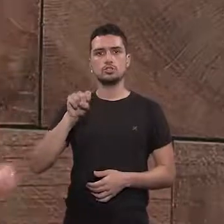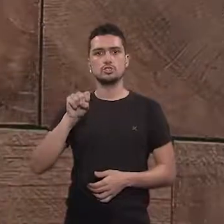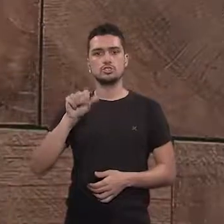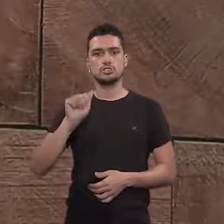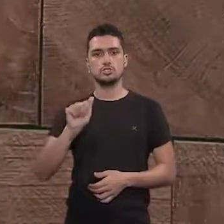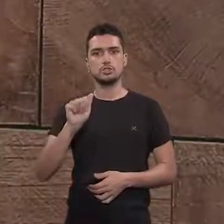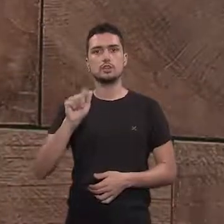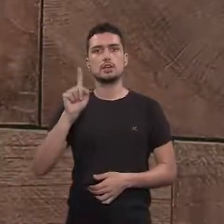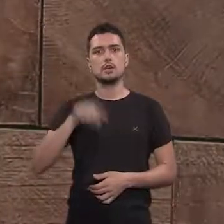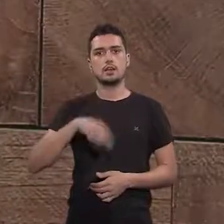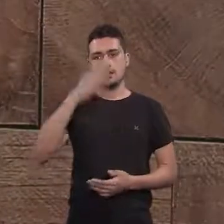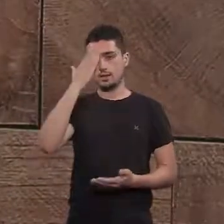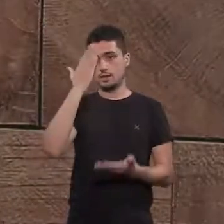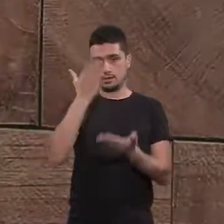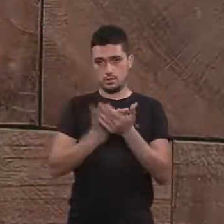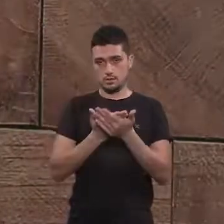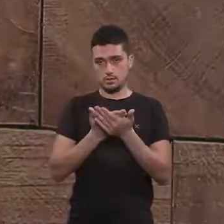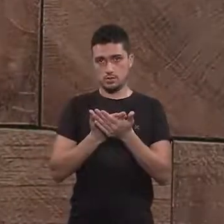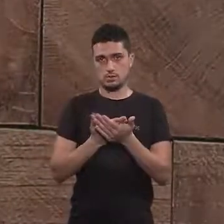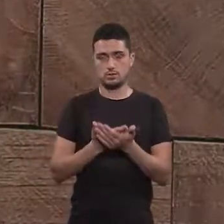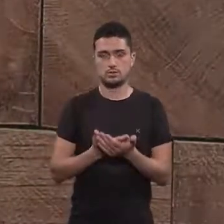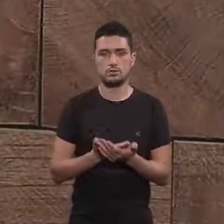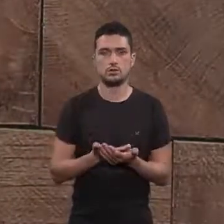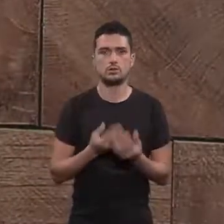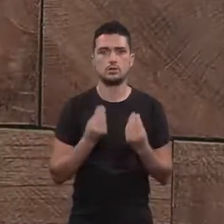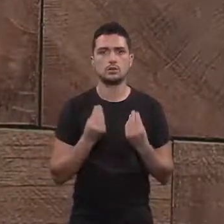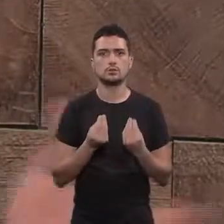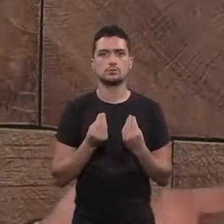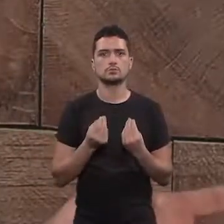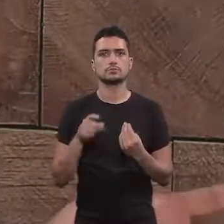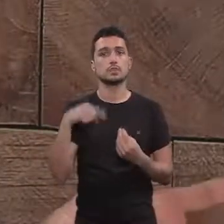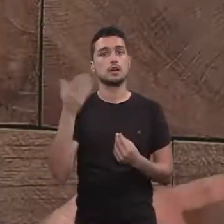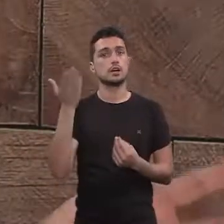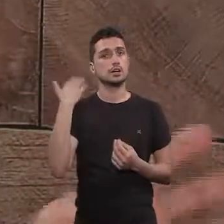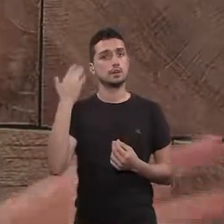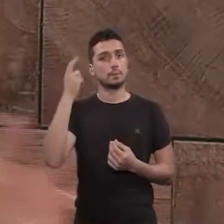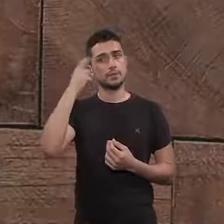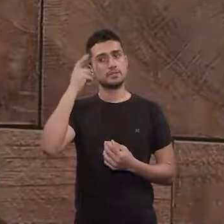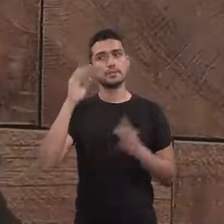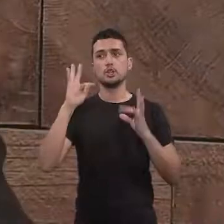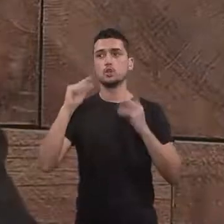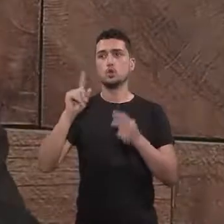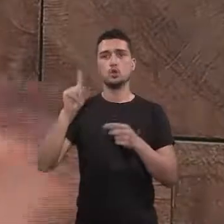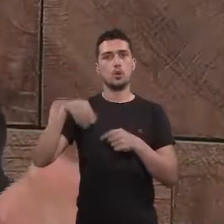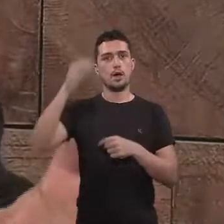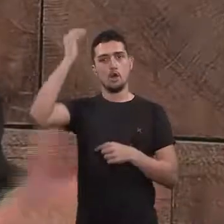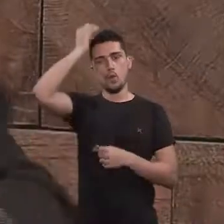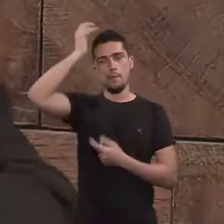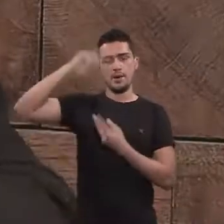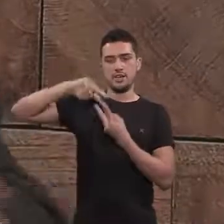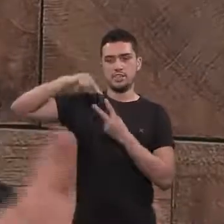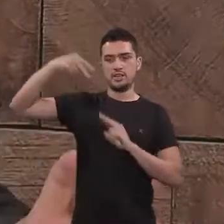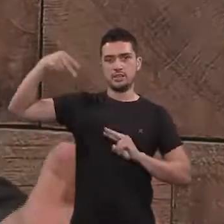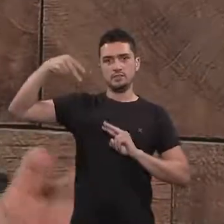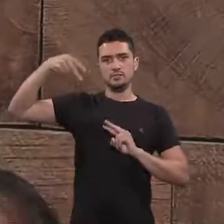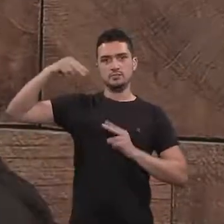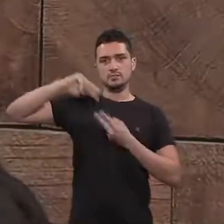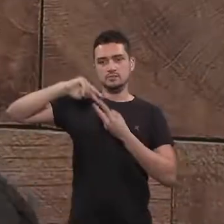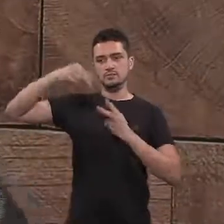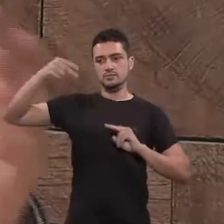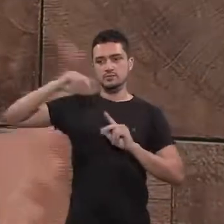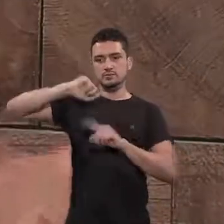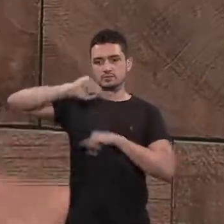biólogo americano, que foi o pai da epigenética, ou seja, nós achávamos que tudo era genético. Existia um determinismo da genética